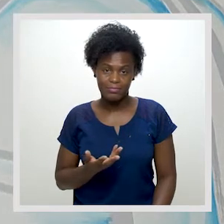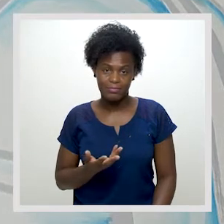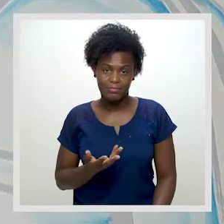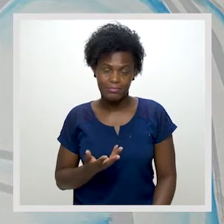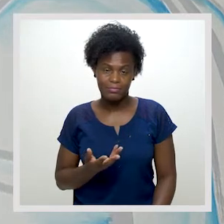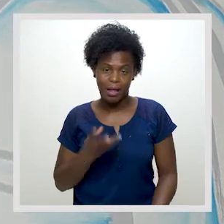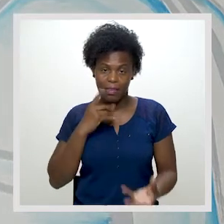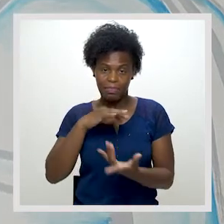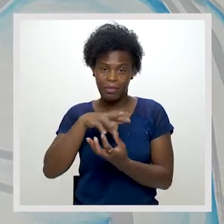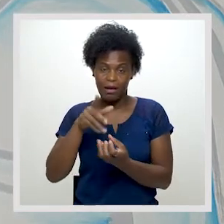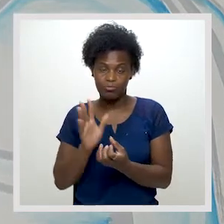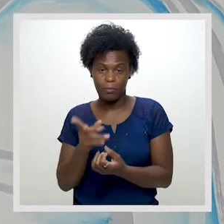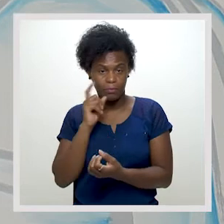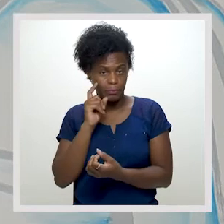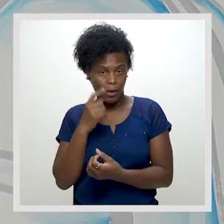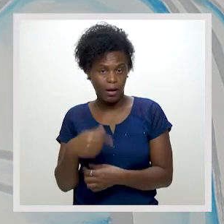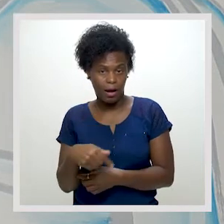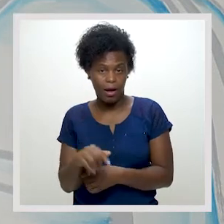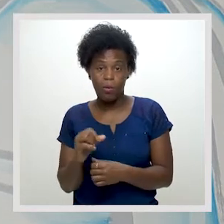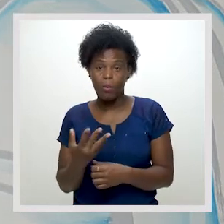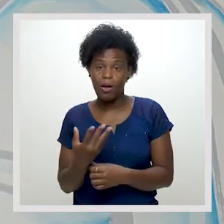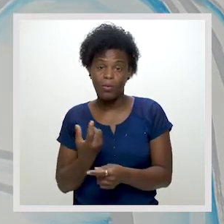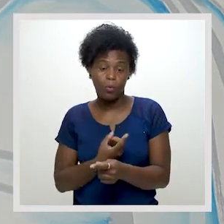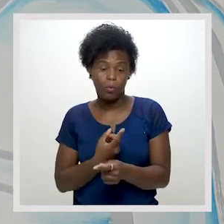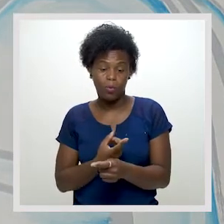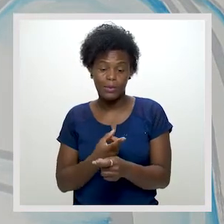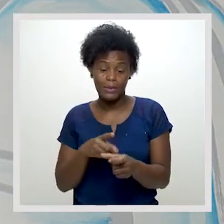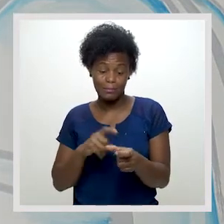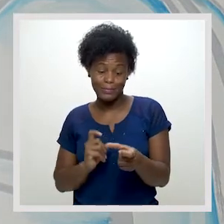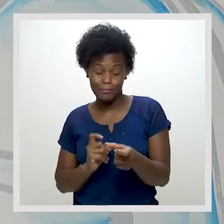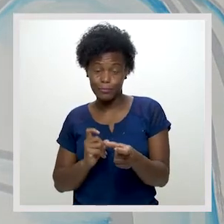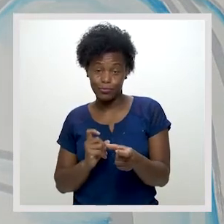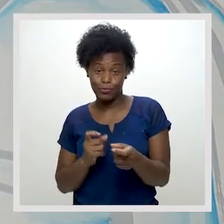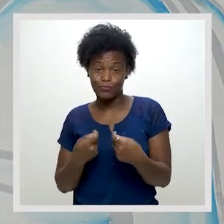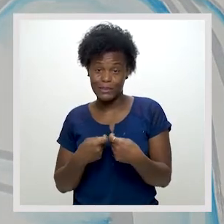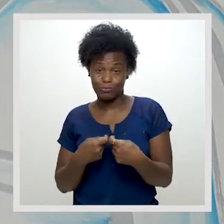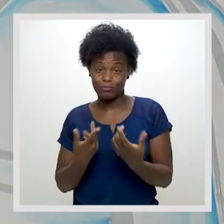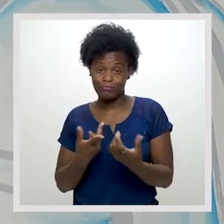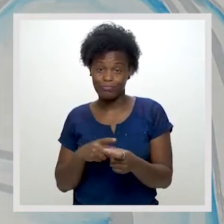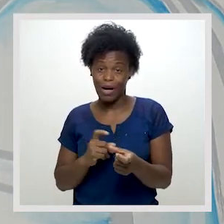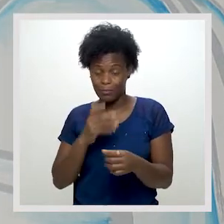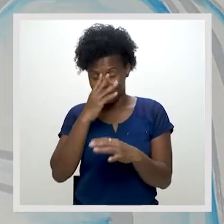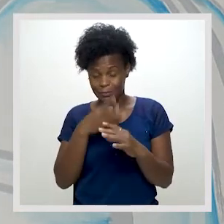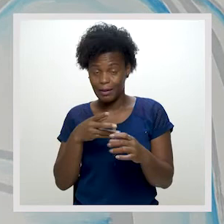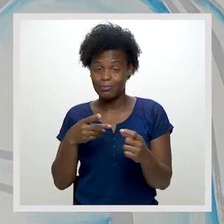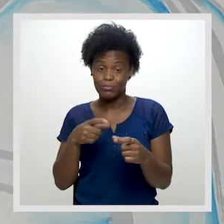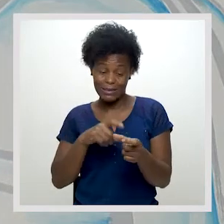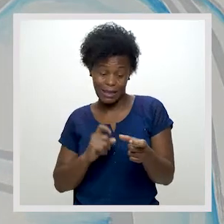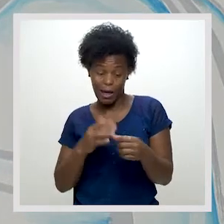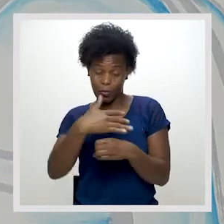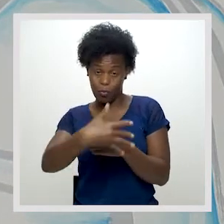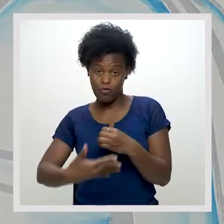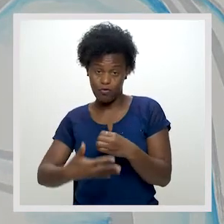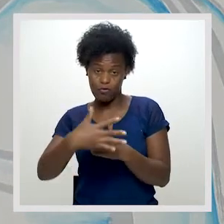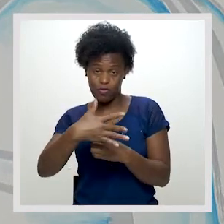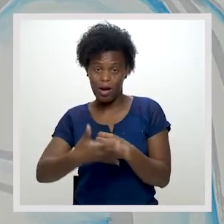conservada quanto aos aspectos externos físicos. Essa conservação levou com quê? Levou